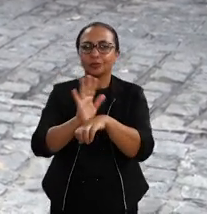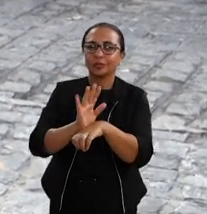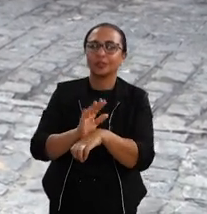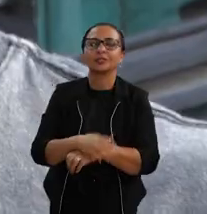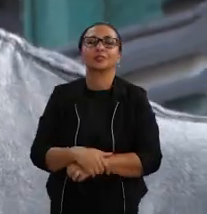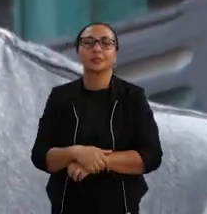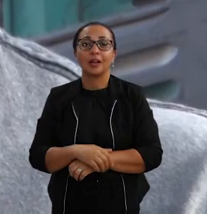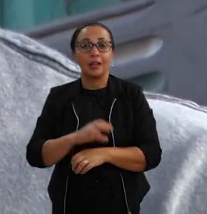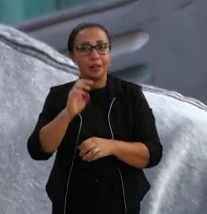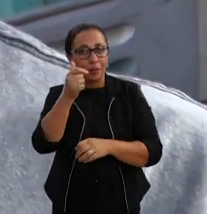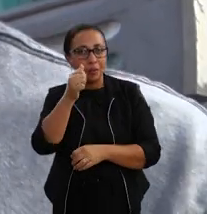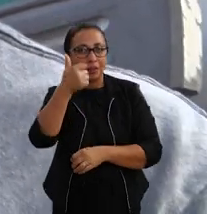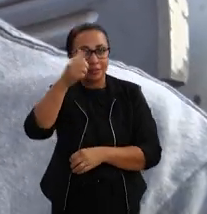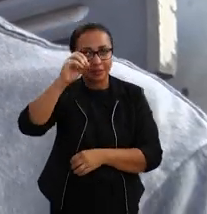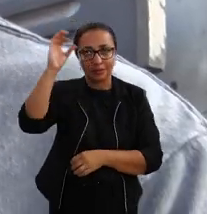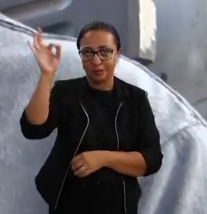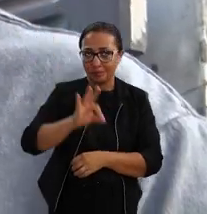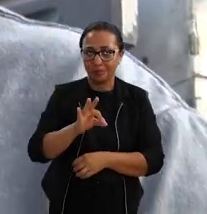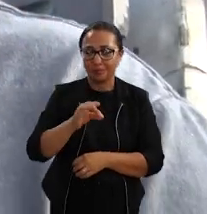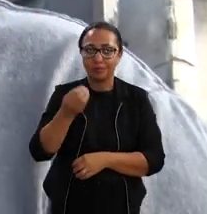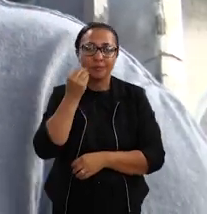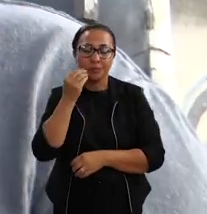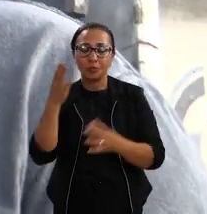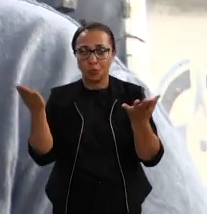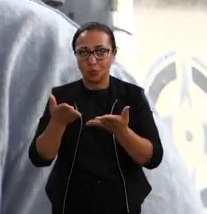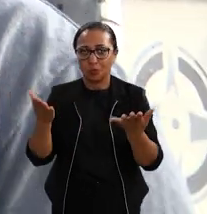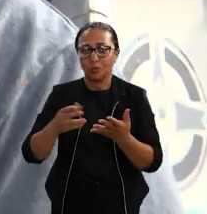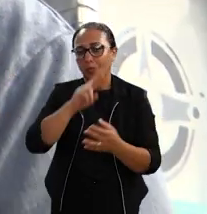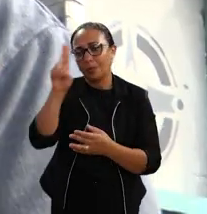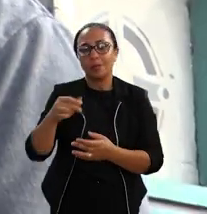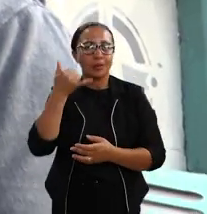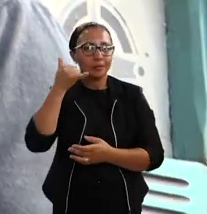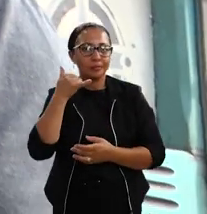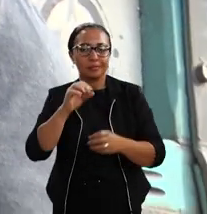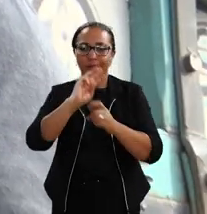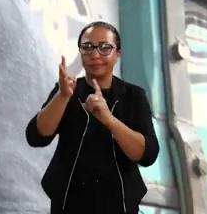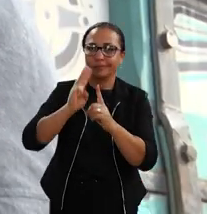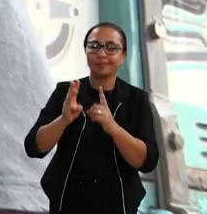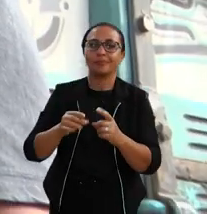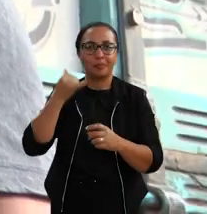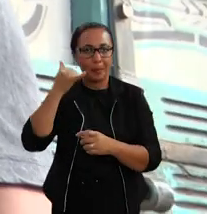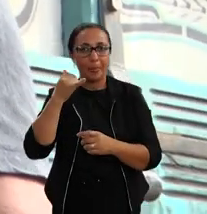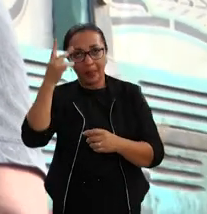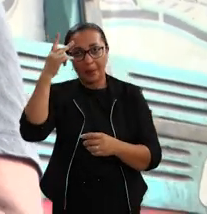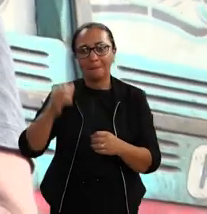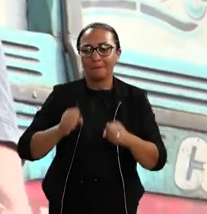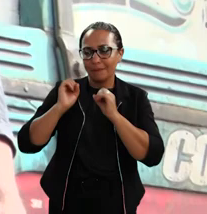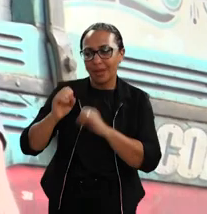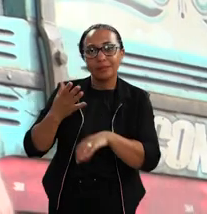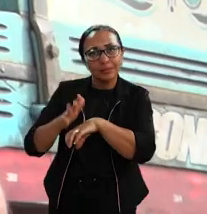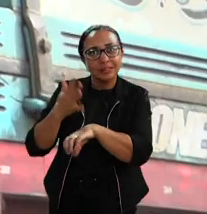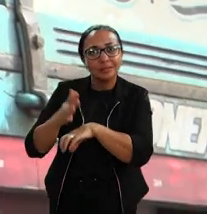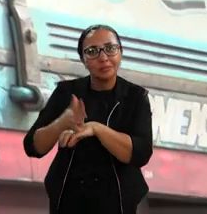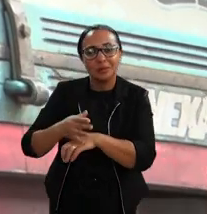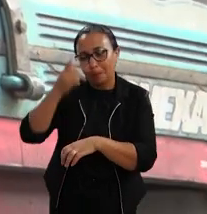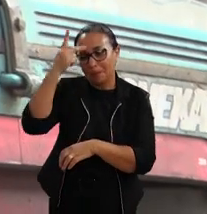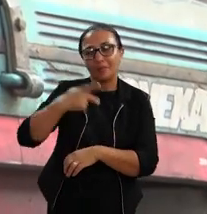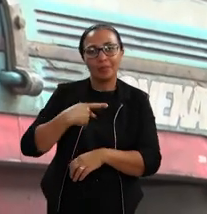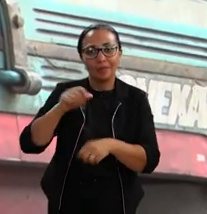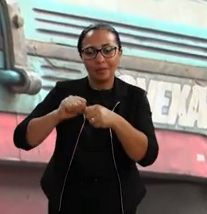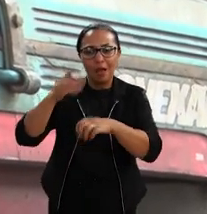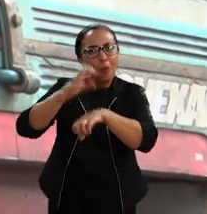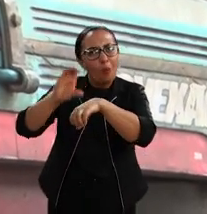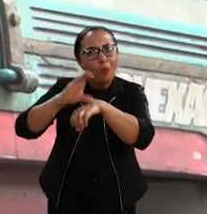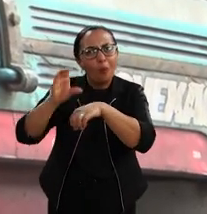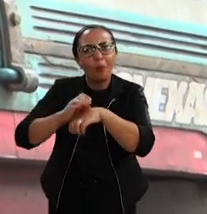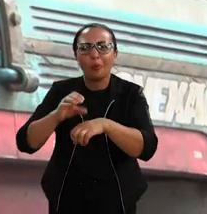desse tipo, né? Quase 10% da amostra atual já usa o celular e a internet do celular para educação, para fazer